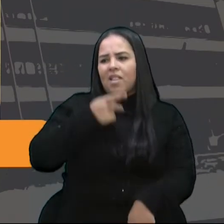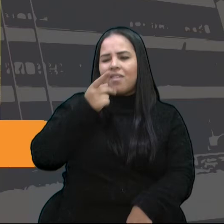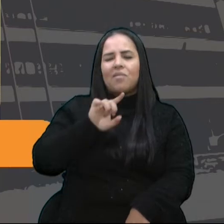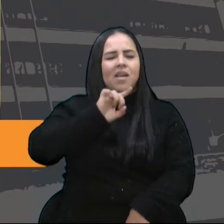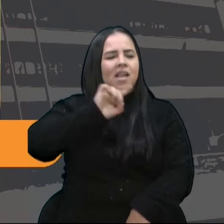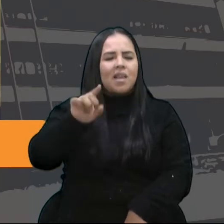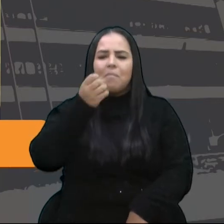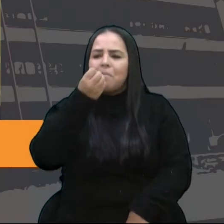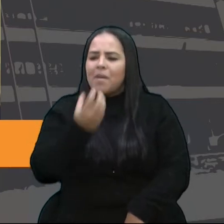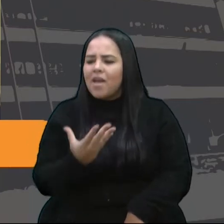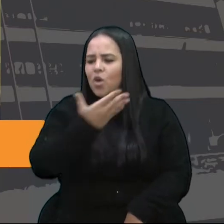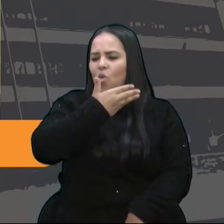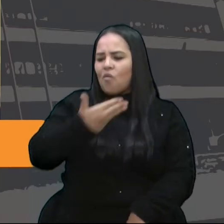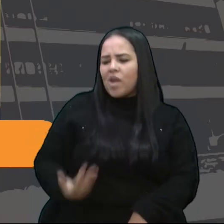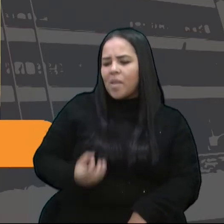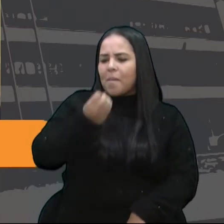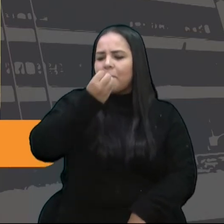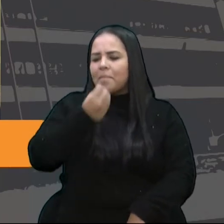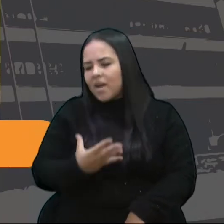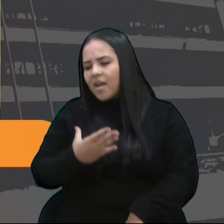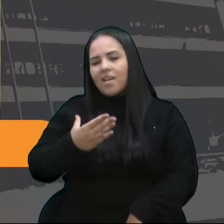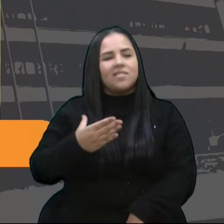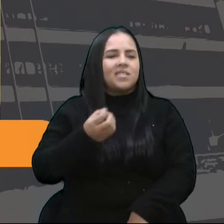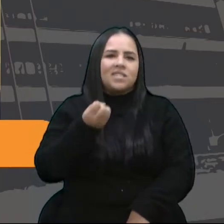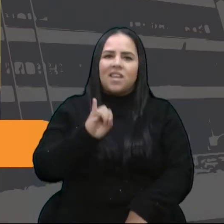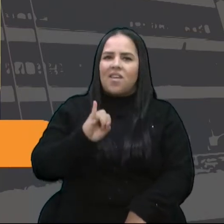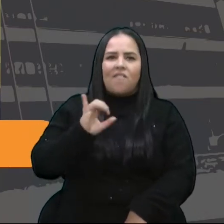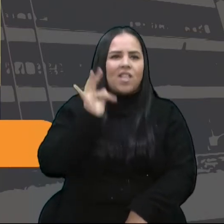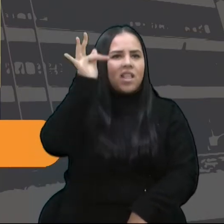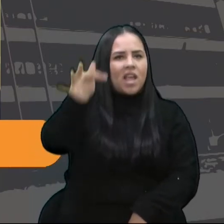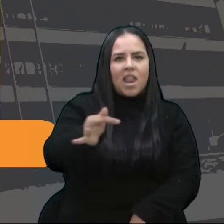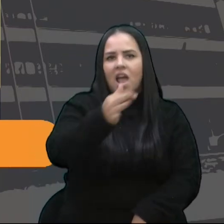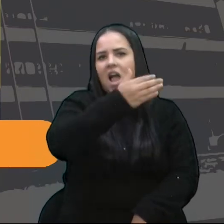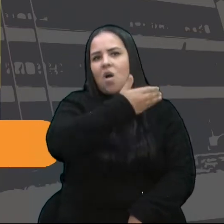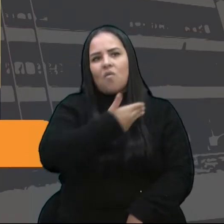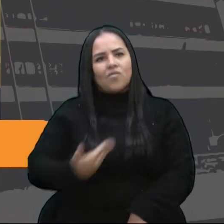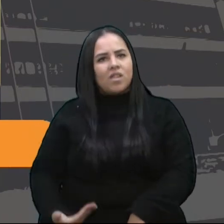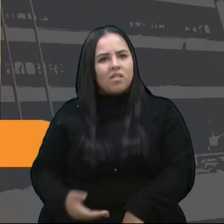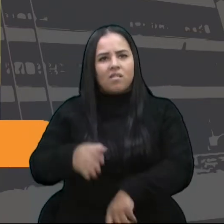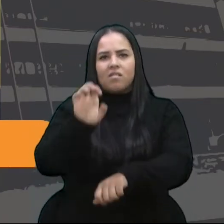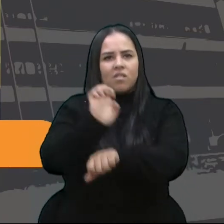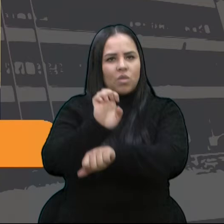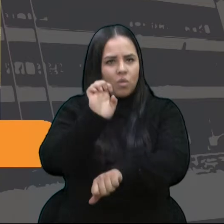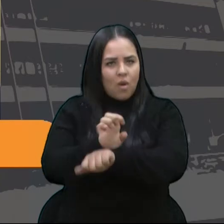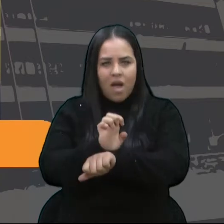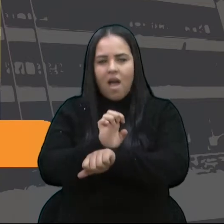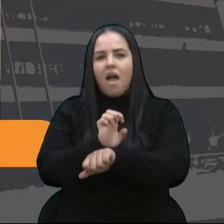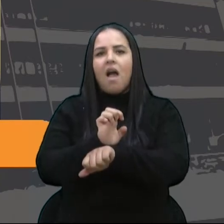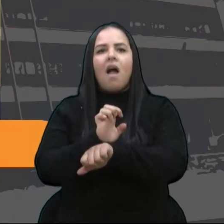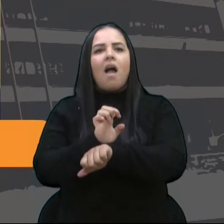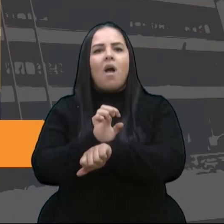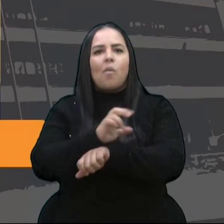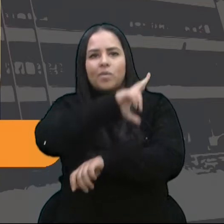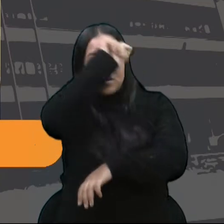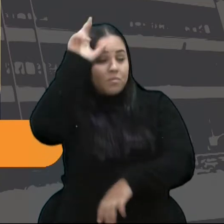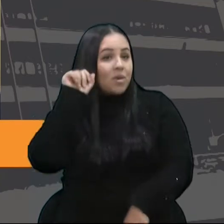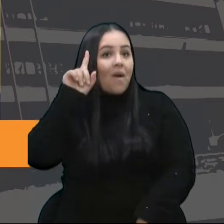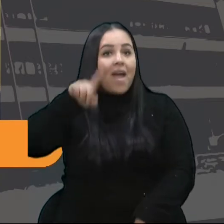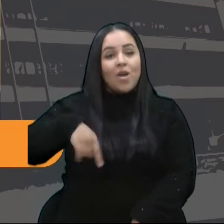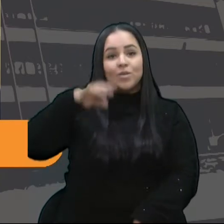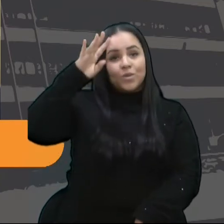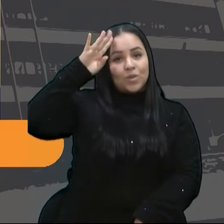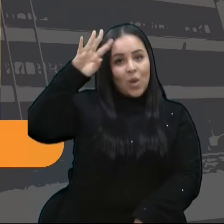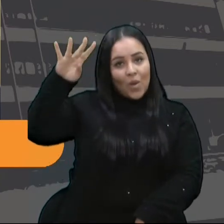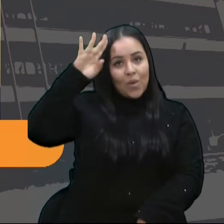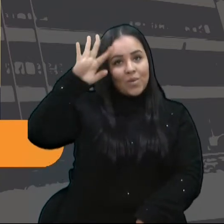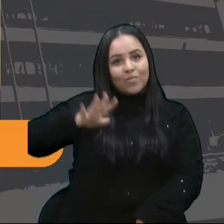o governo, seja ele federal, estadual, municipal, está uma maravilha, está tudo fantástico. Me parece que esse é o sonho de